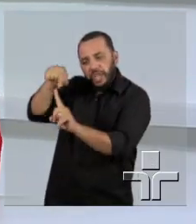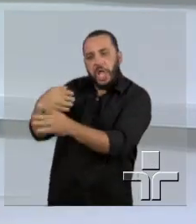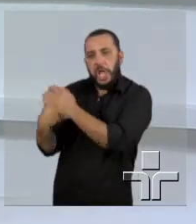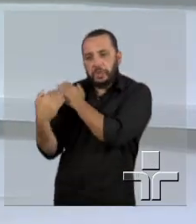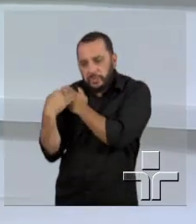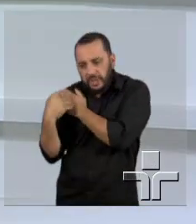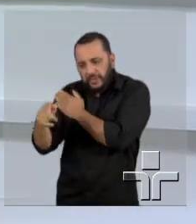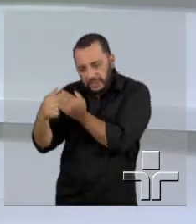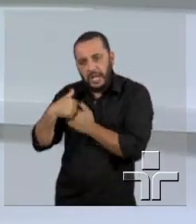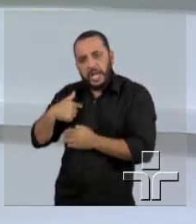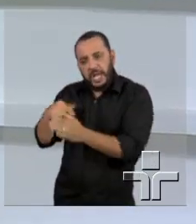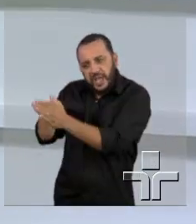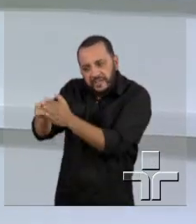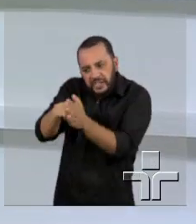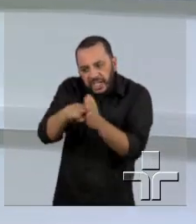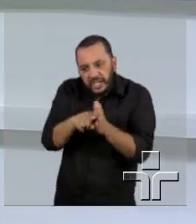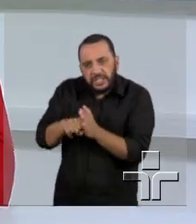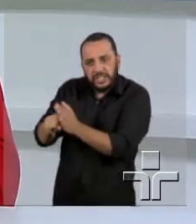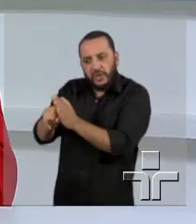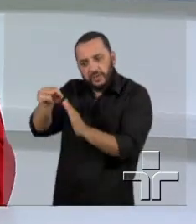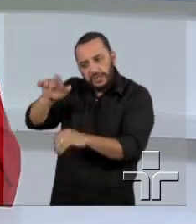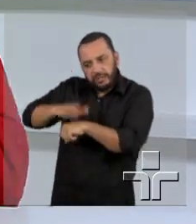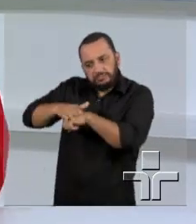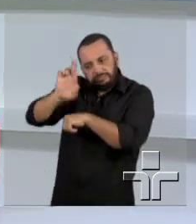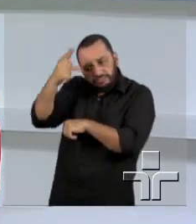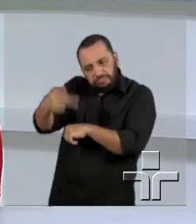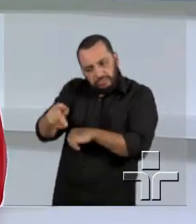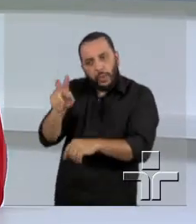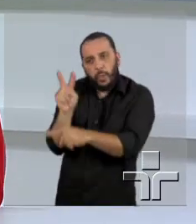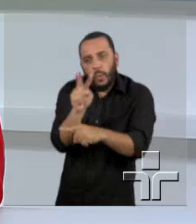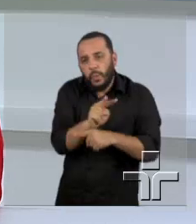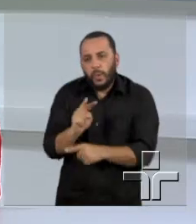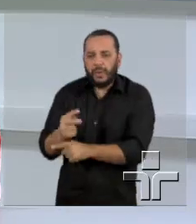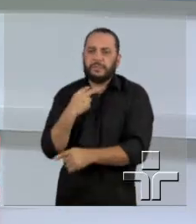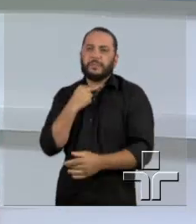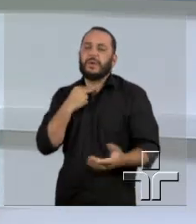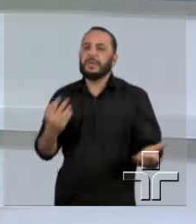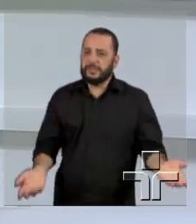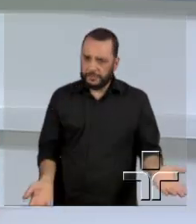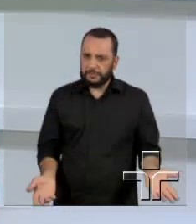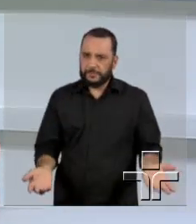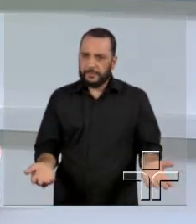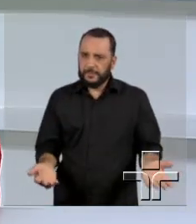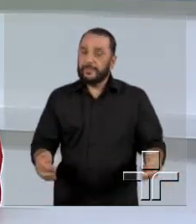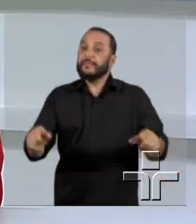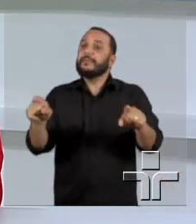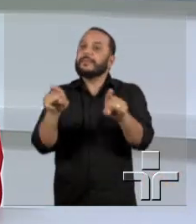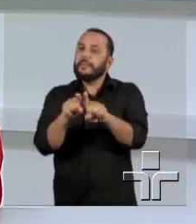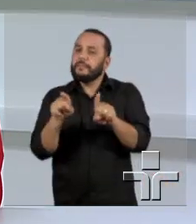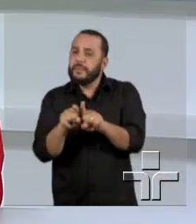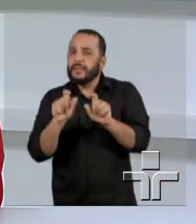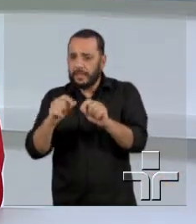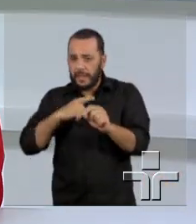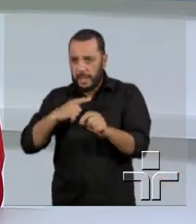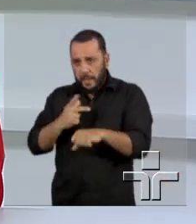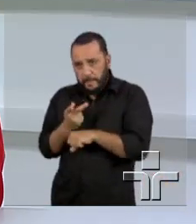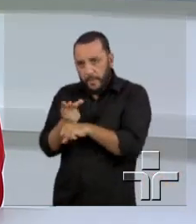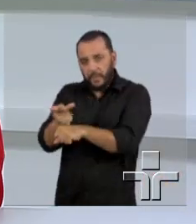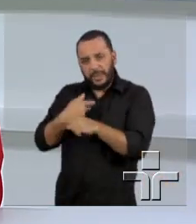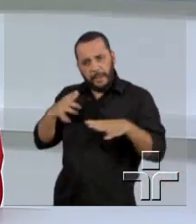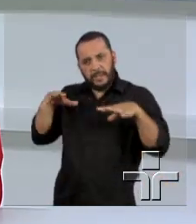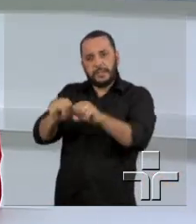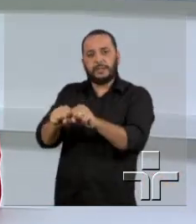polícia ou um procedimento investigatório pelo Ministério Público. E foi além, determinou medidas de busca e apreensão contra